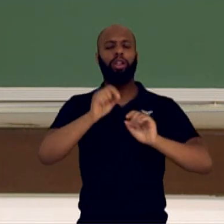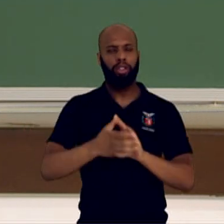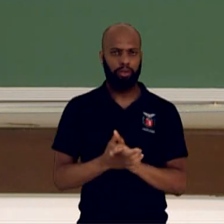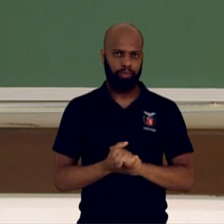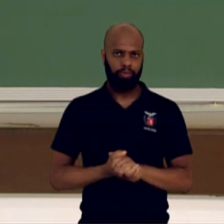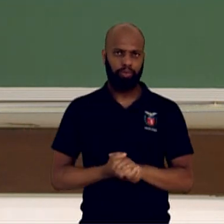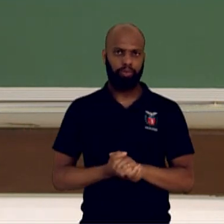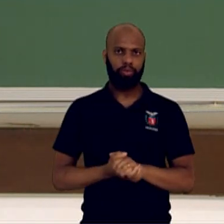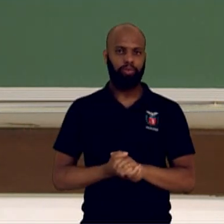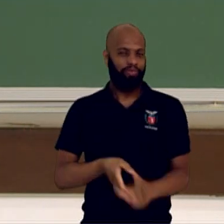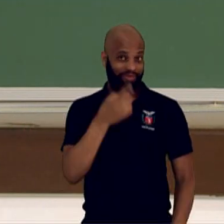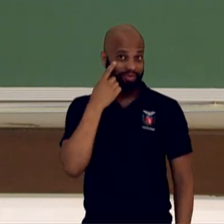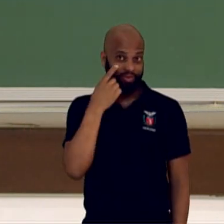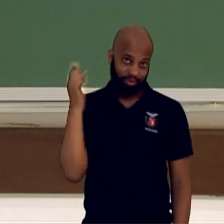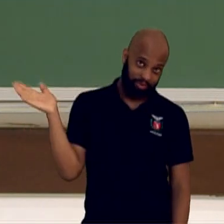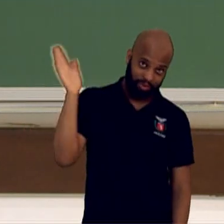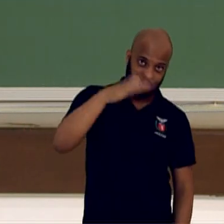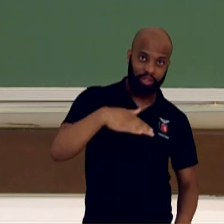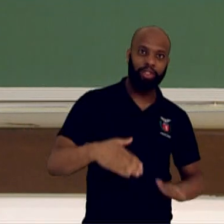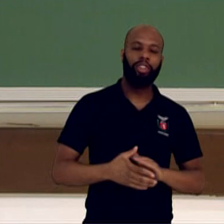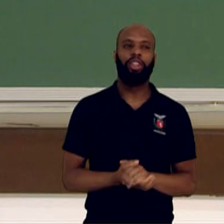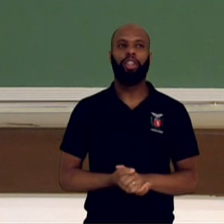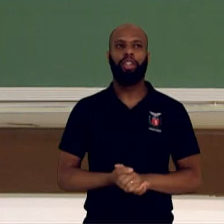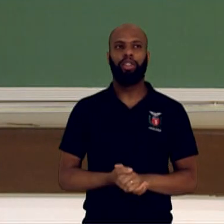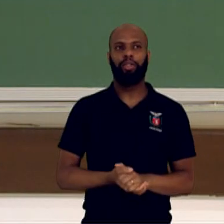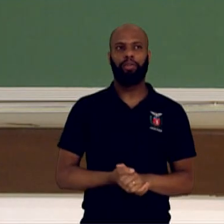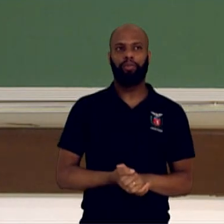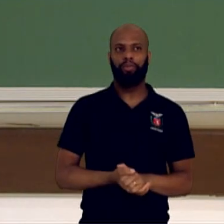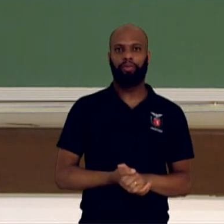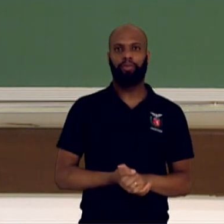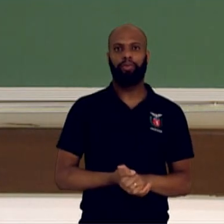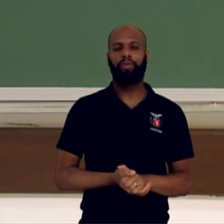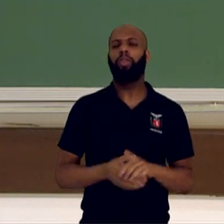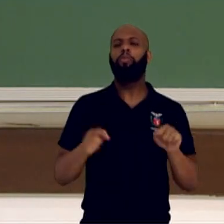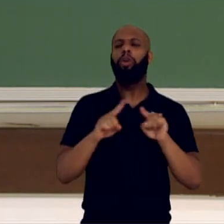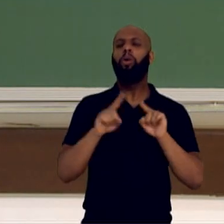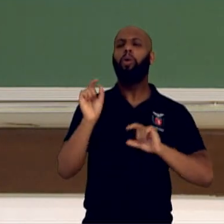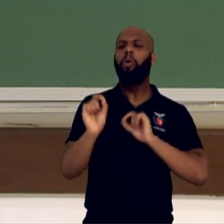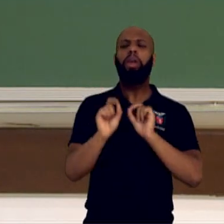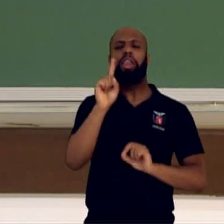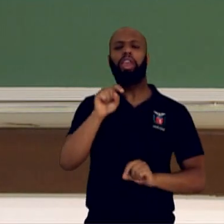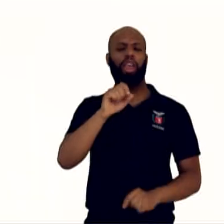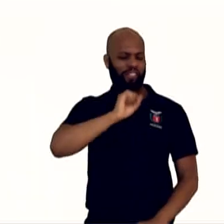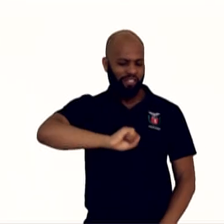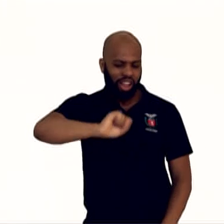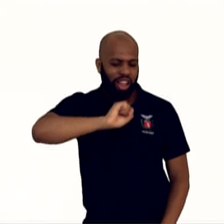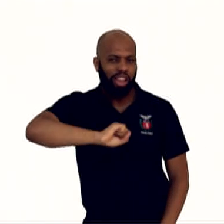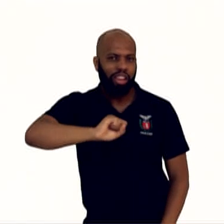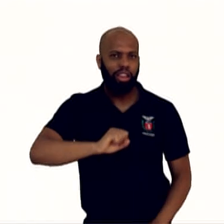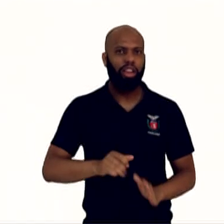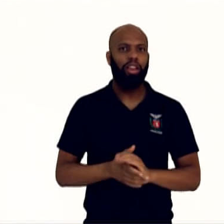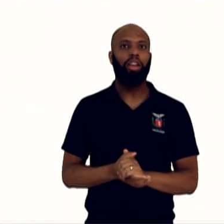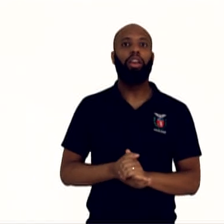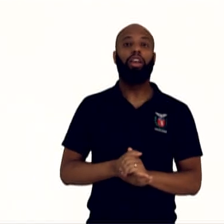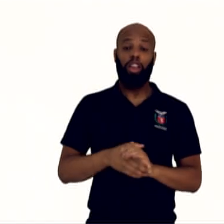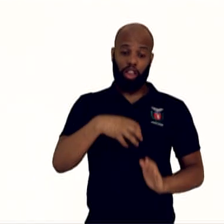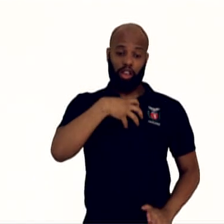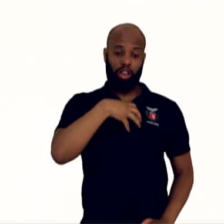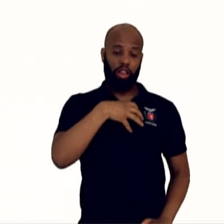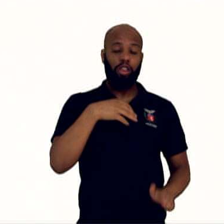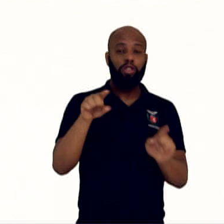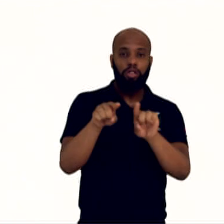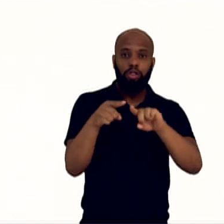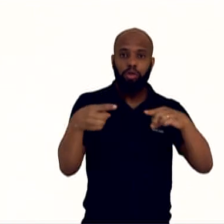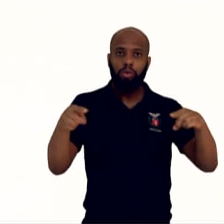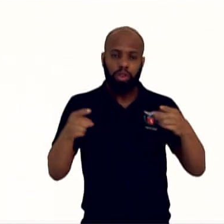que é? Vamos ver? Vem aqui. Olha só, mas o que é o funk? É um estilo musical que